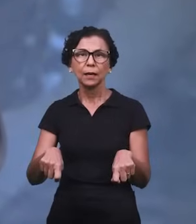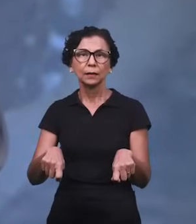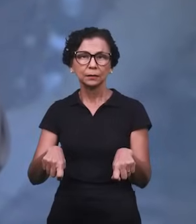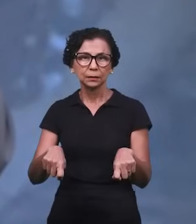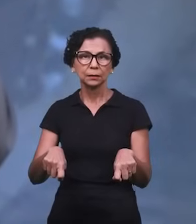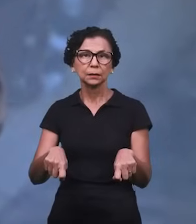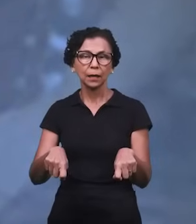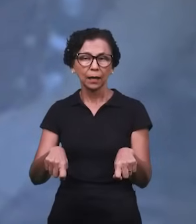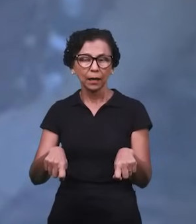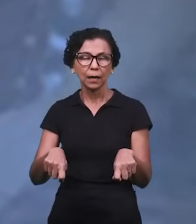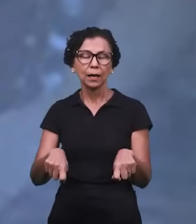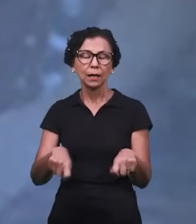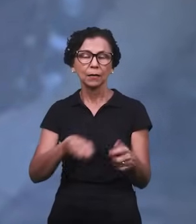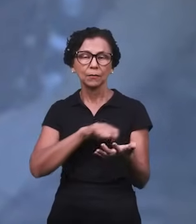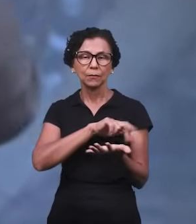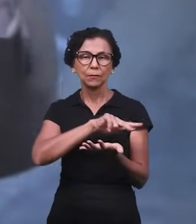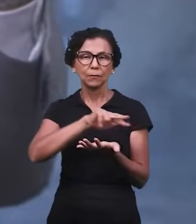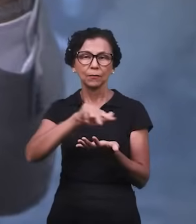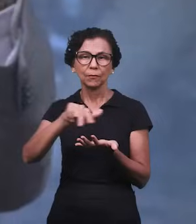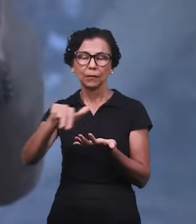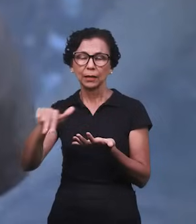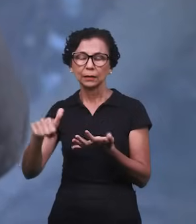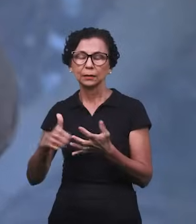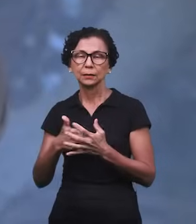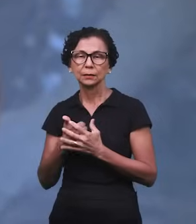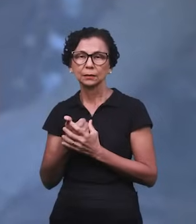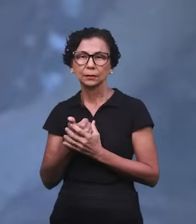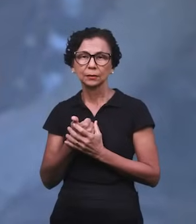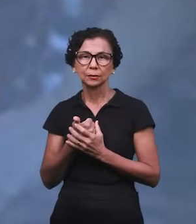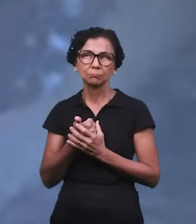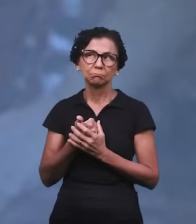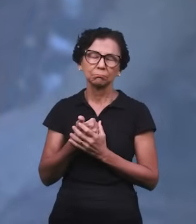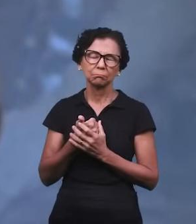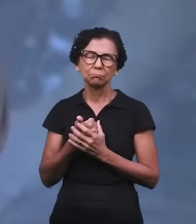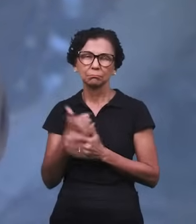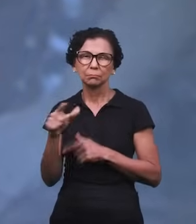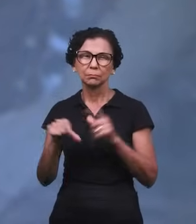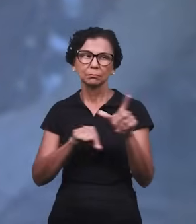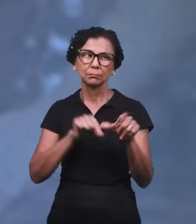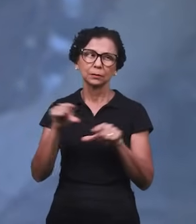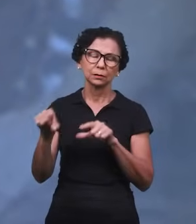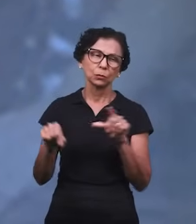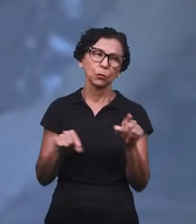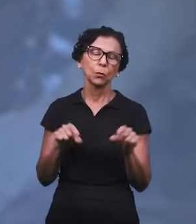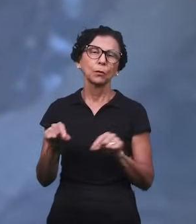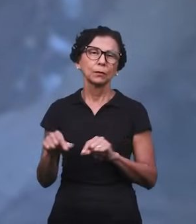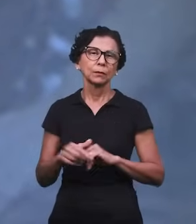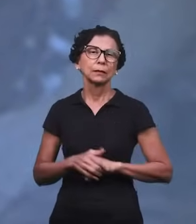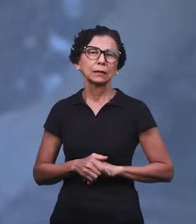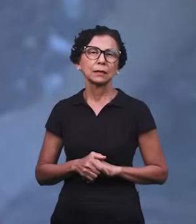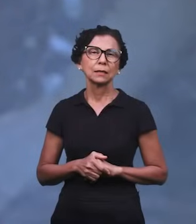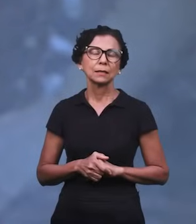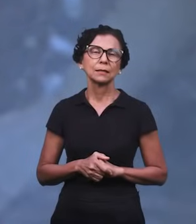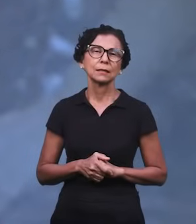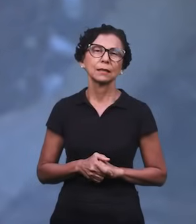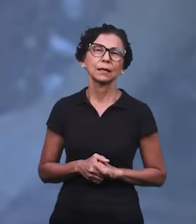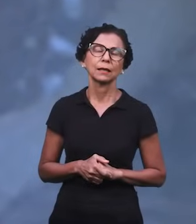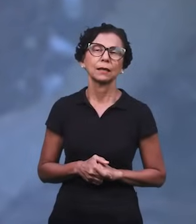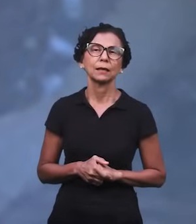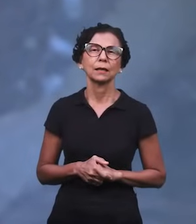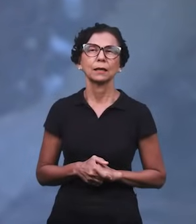único curso. Você tem diversas variáveis e que você pode, de acordo com aquilo que